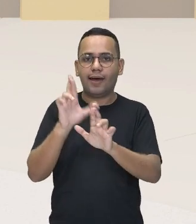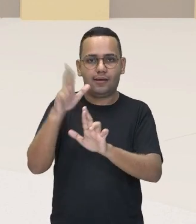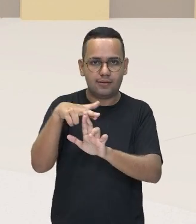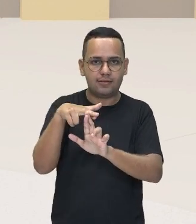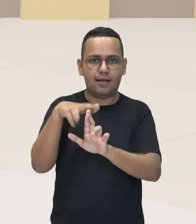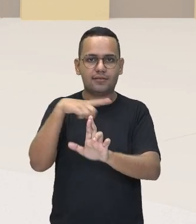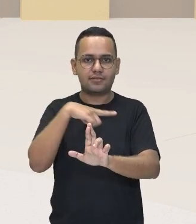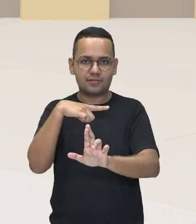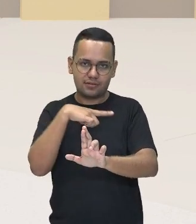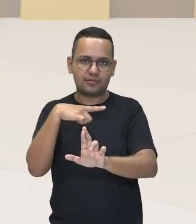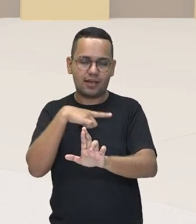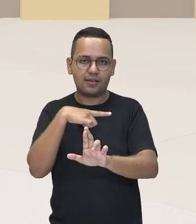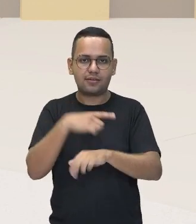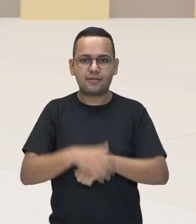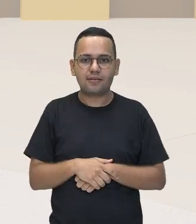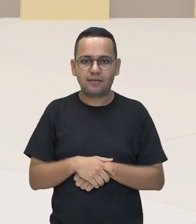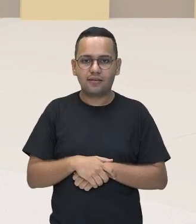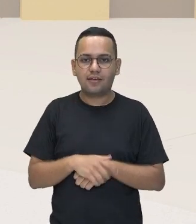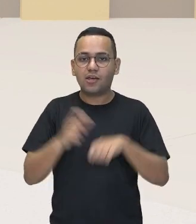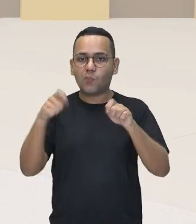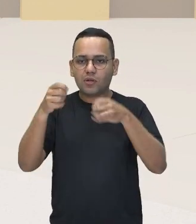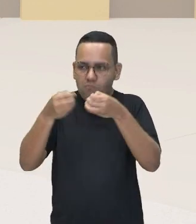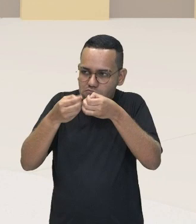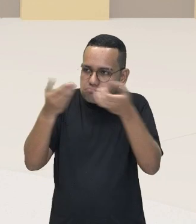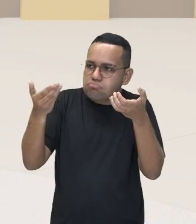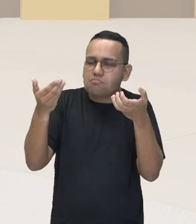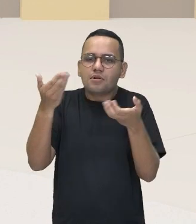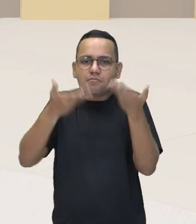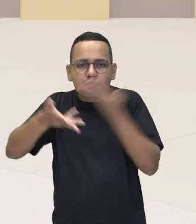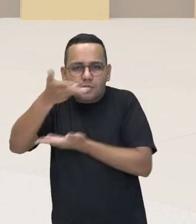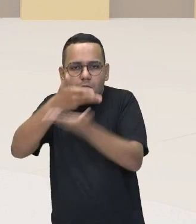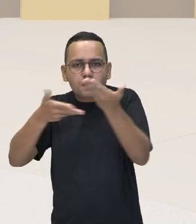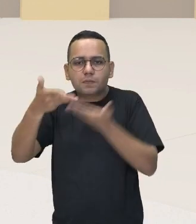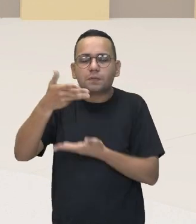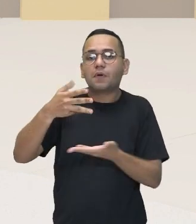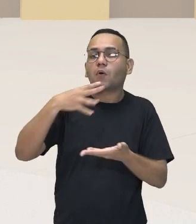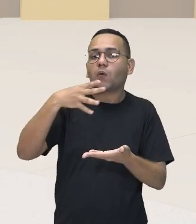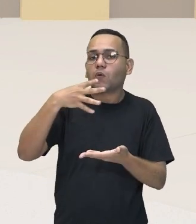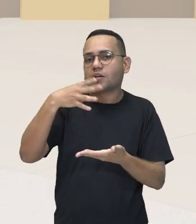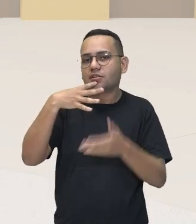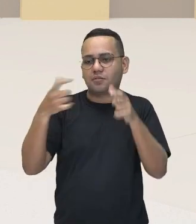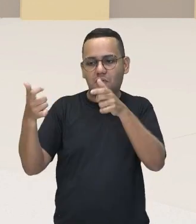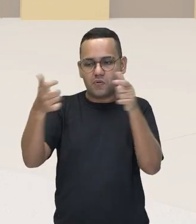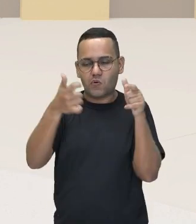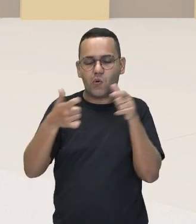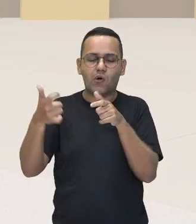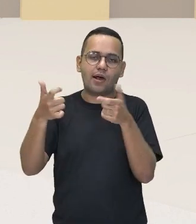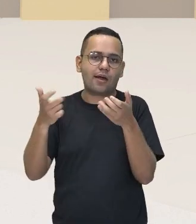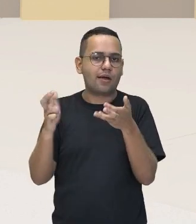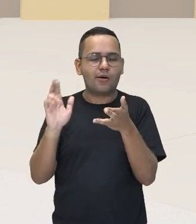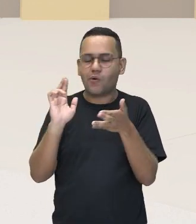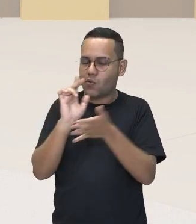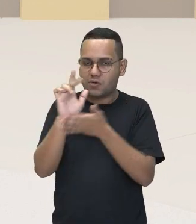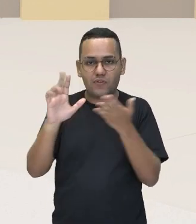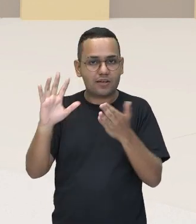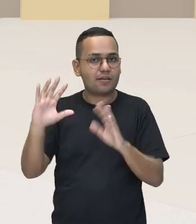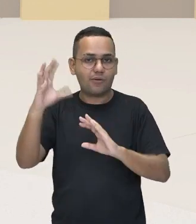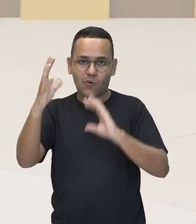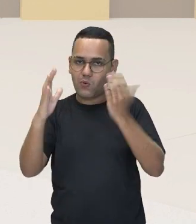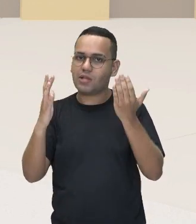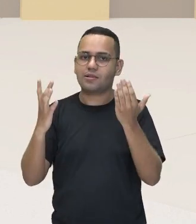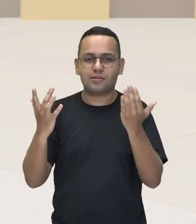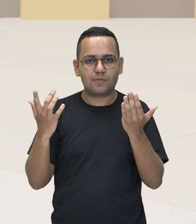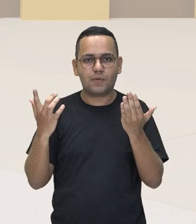para a gente. E nós vamos socializar também aí com as diversas comunidades que compõem, então, aí, né, a nossa série